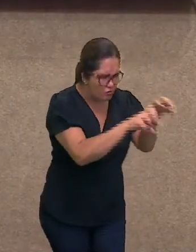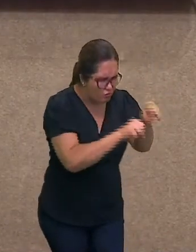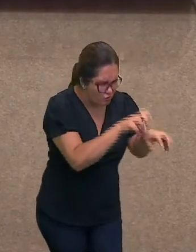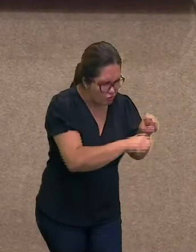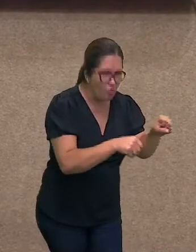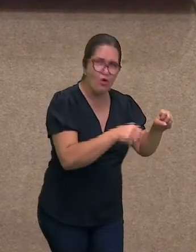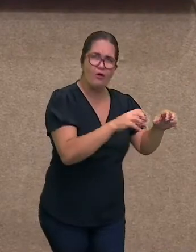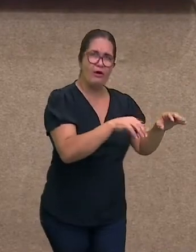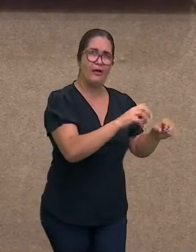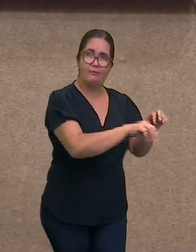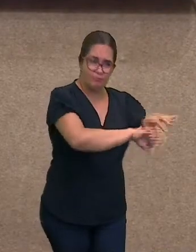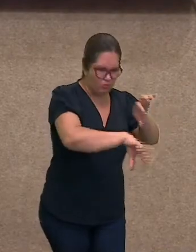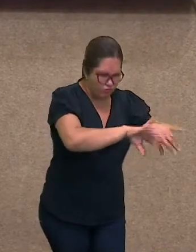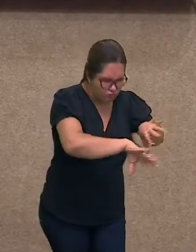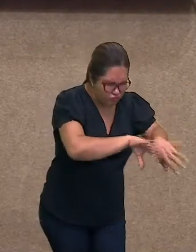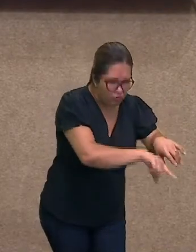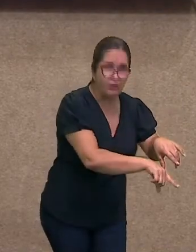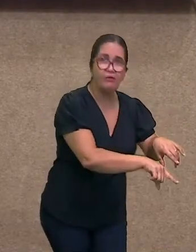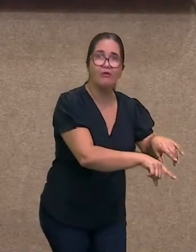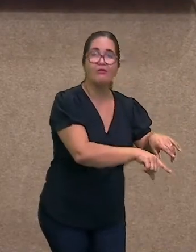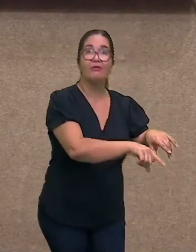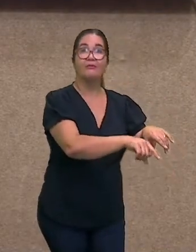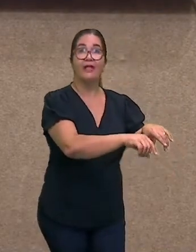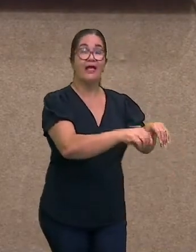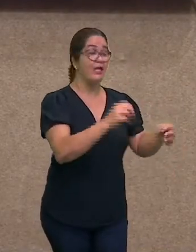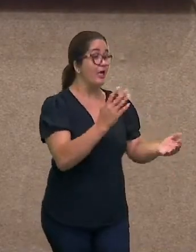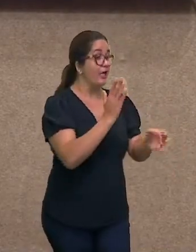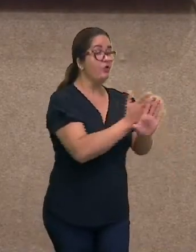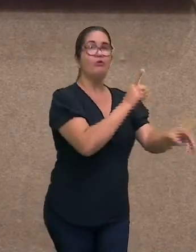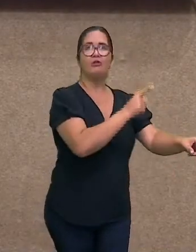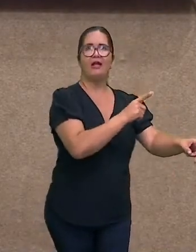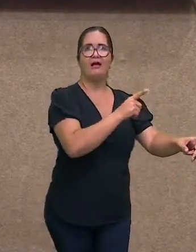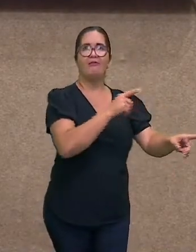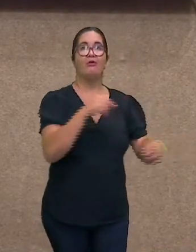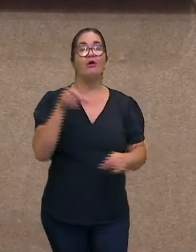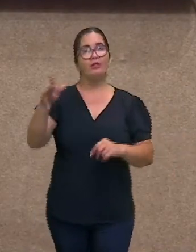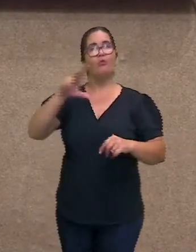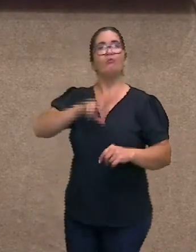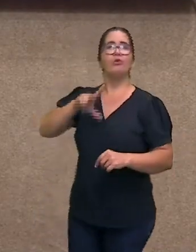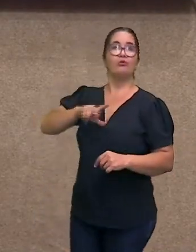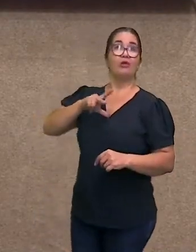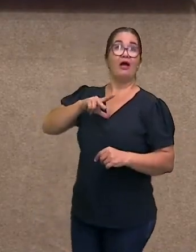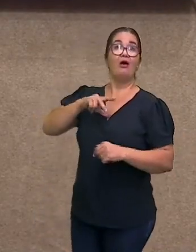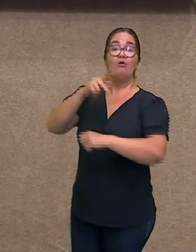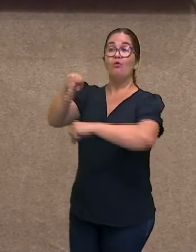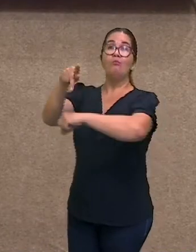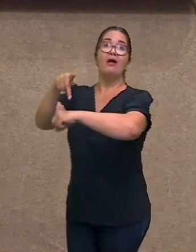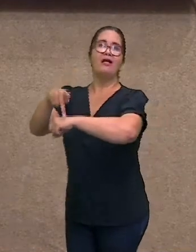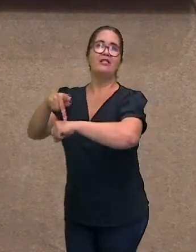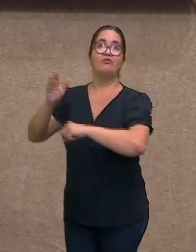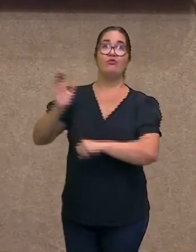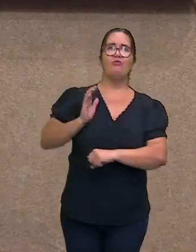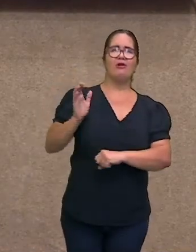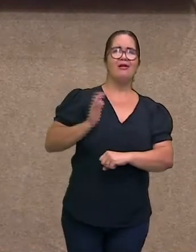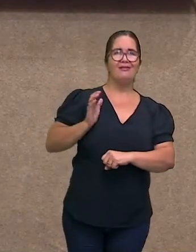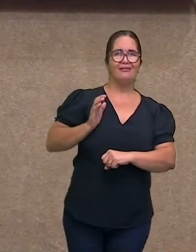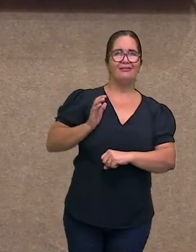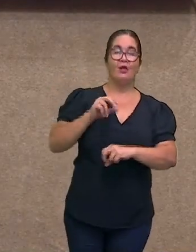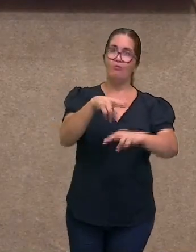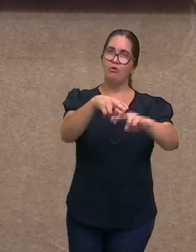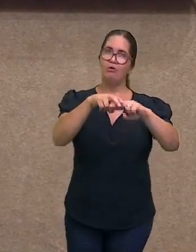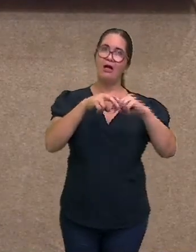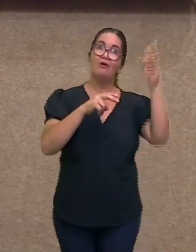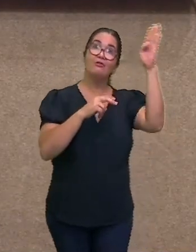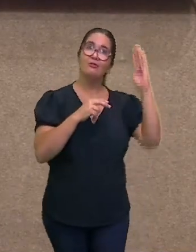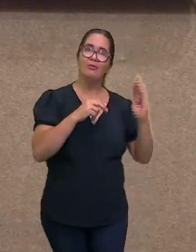rei, como nós estamos vendo no decorrer da história, estudando. O reinado de Dom